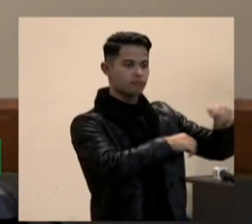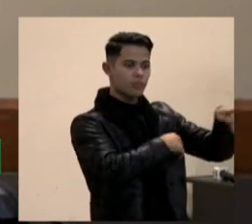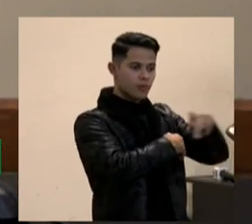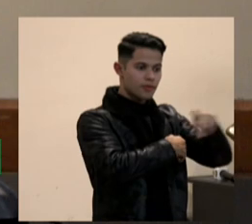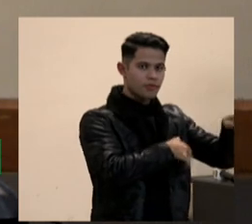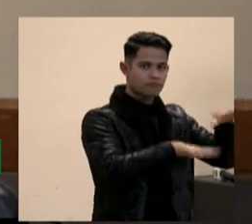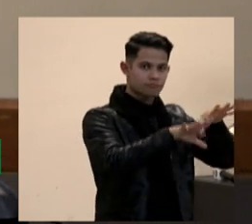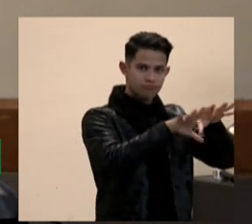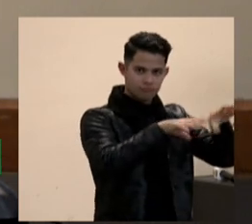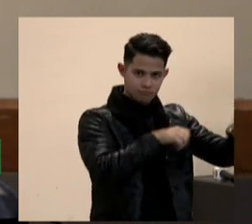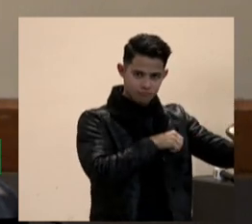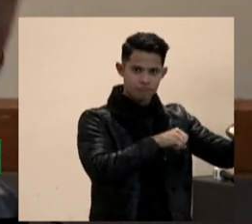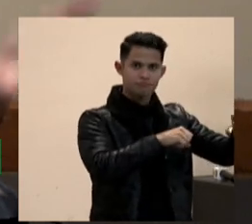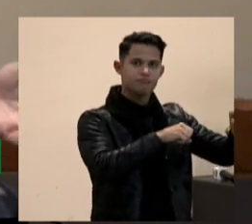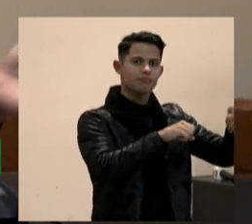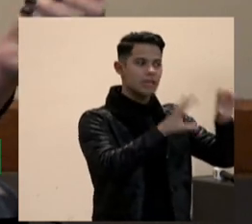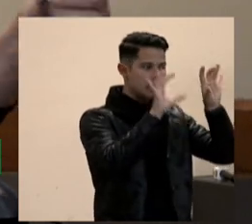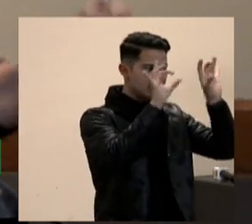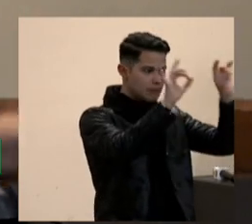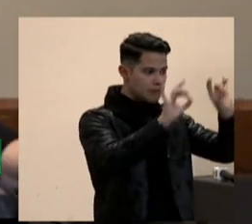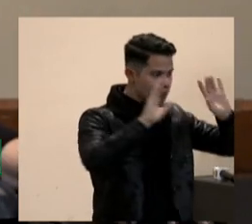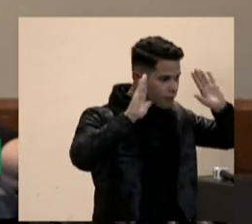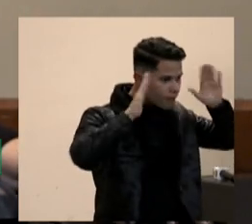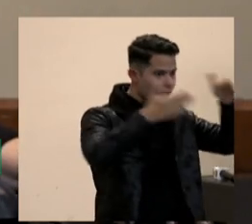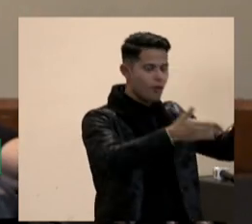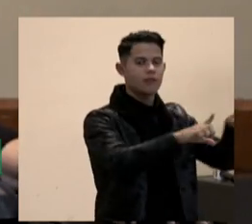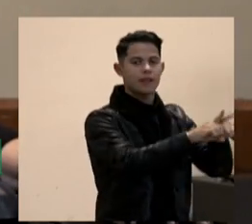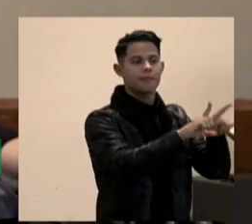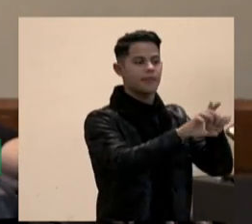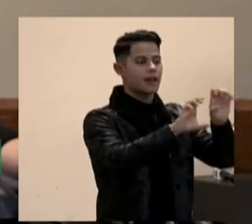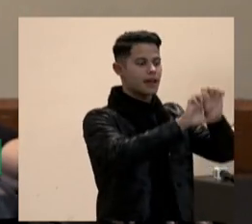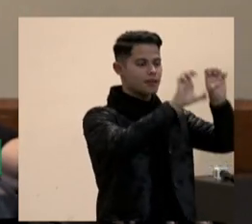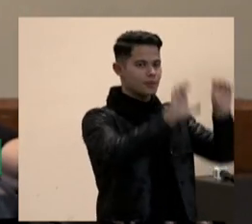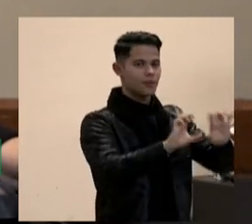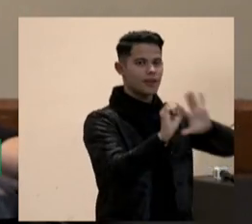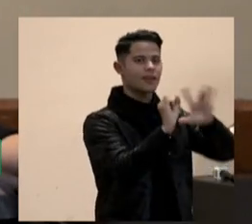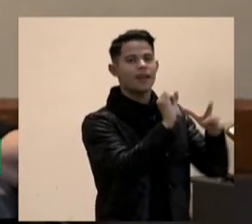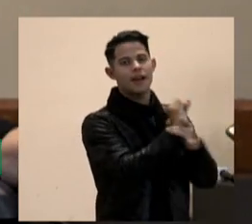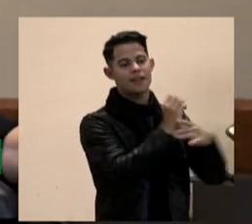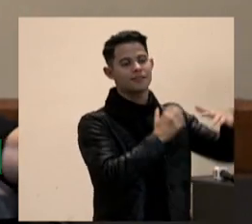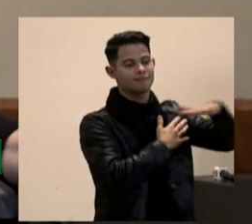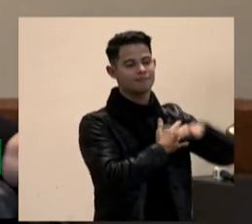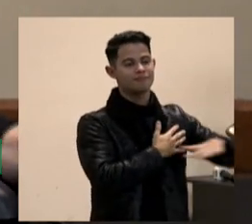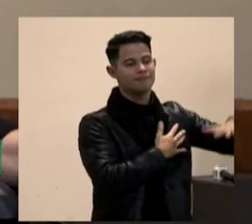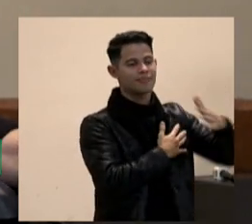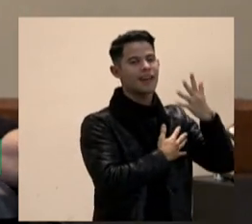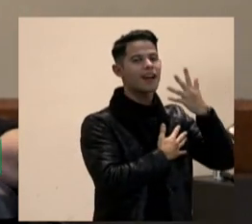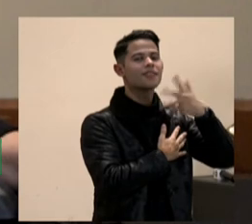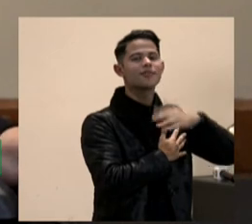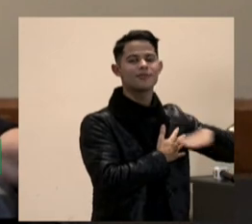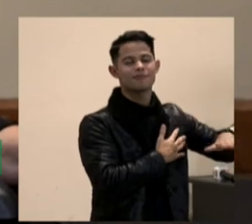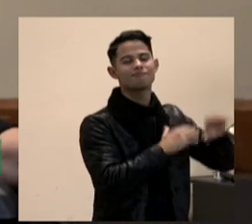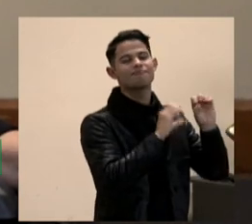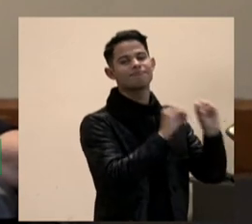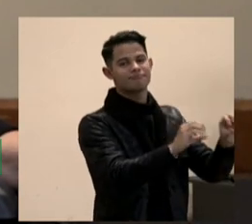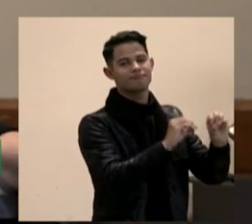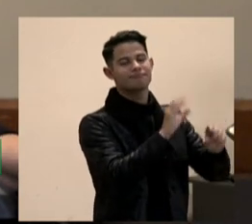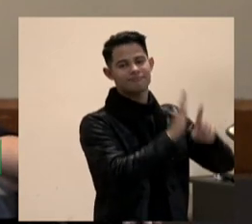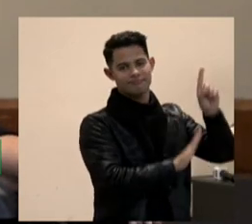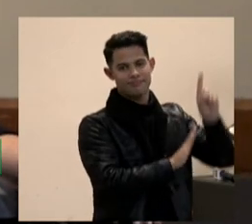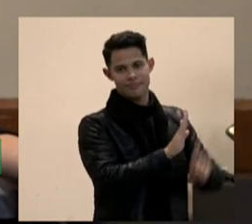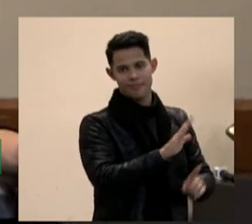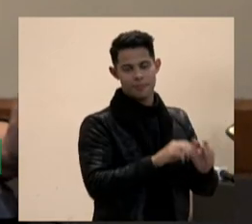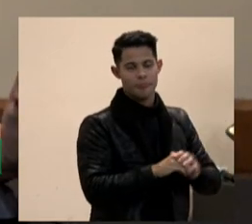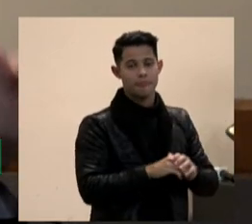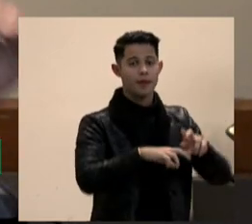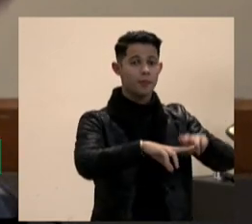que garanta aqueles que são os eixos da educação infantil para essas crianças pequenas. Então, esse efeito que a gente tem observado